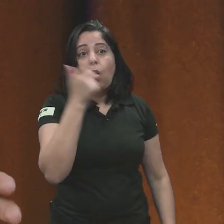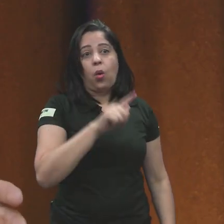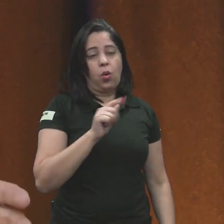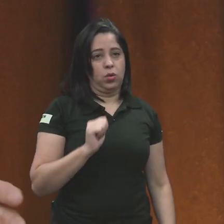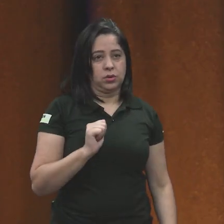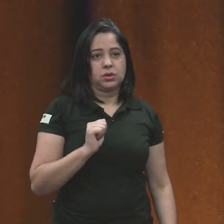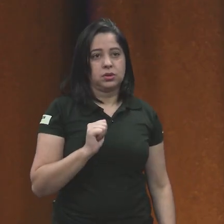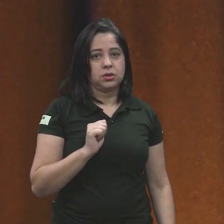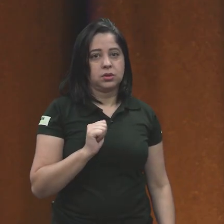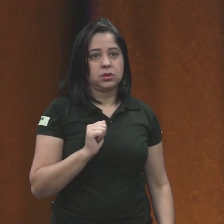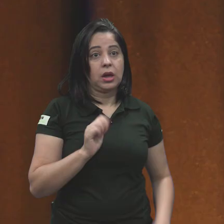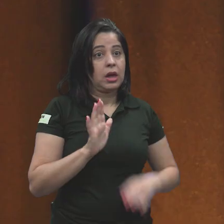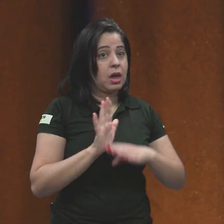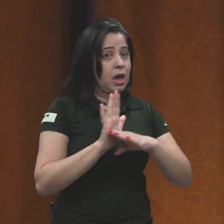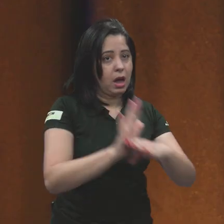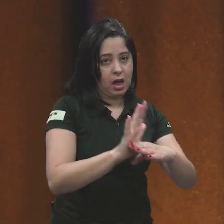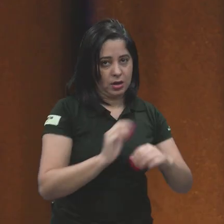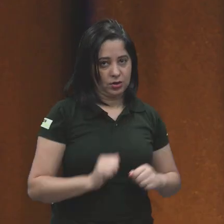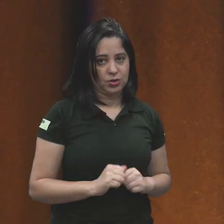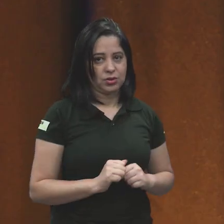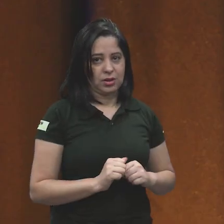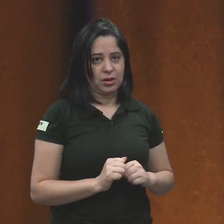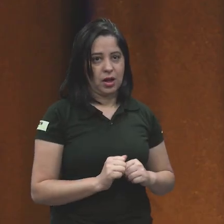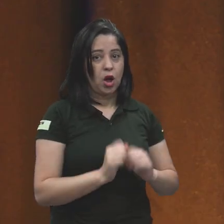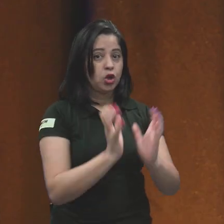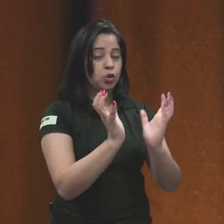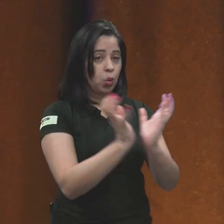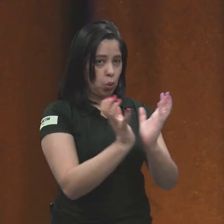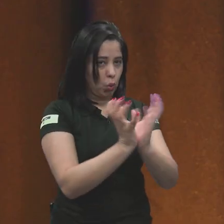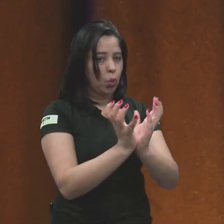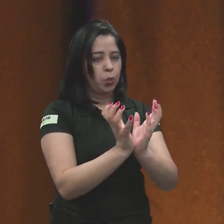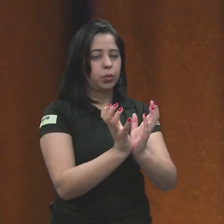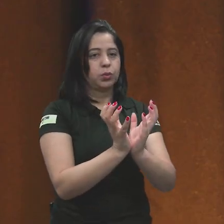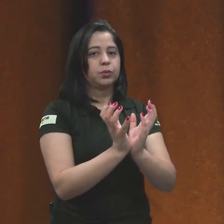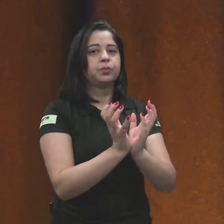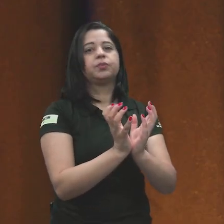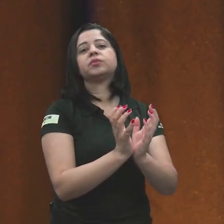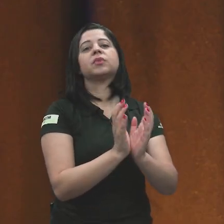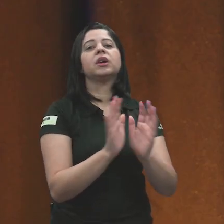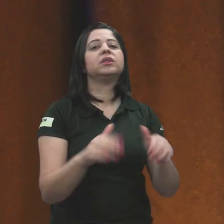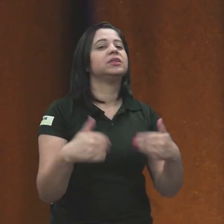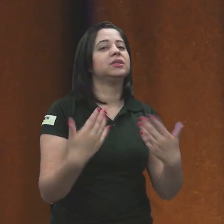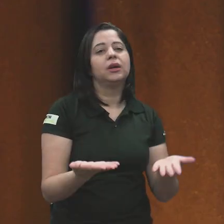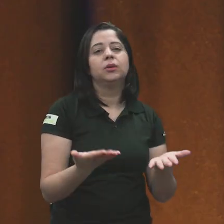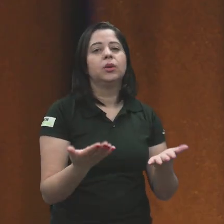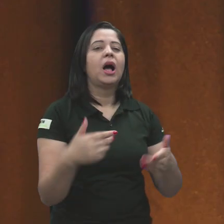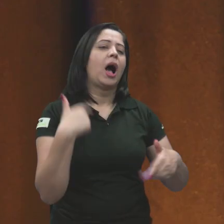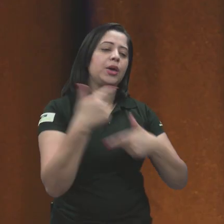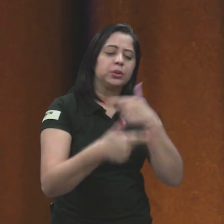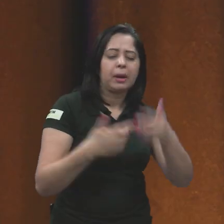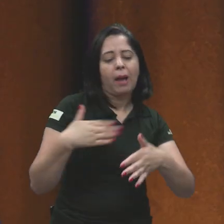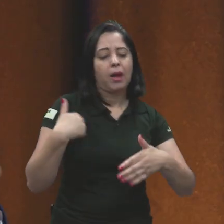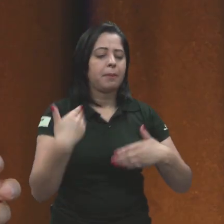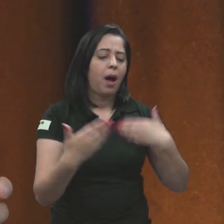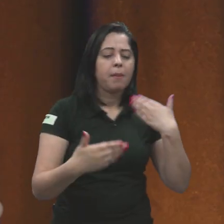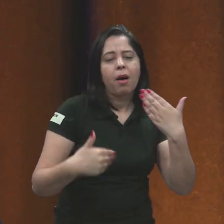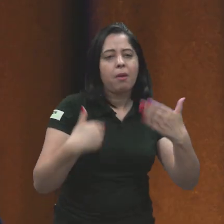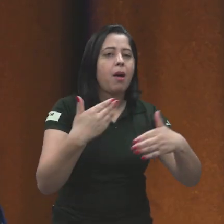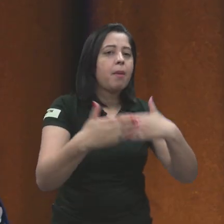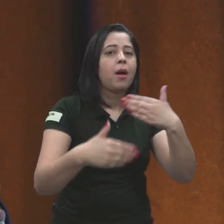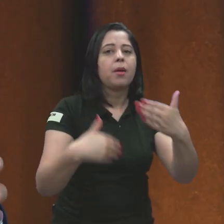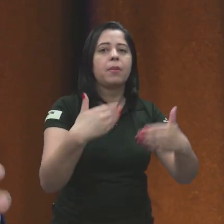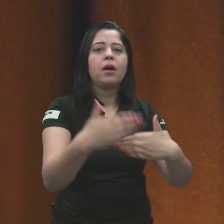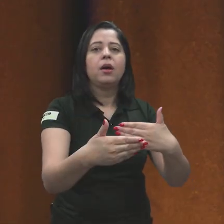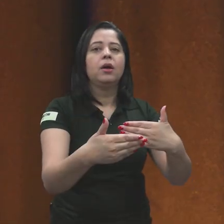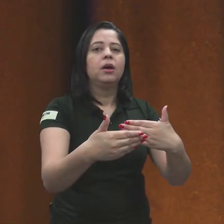importante, chamado Comunidade Ativa, com os grupos e amigos da faculdade, né? E aí o trabalho foi acontecendo, a nossa